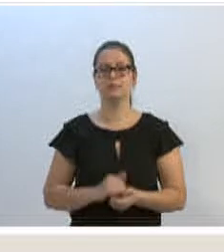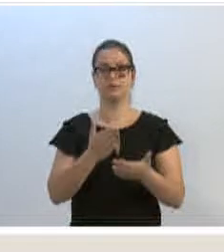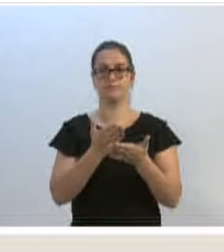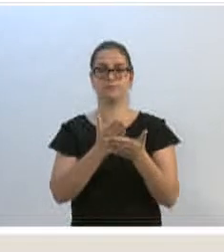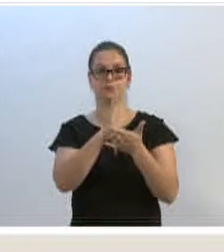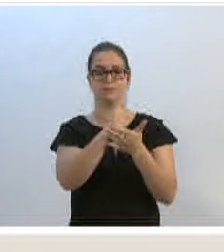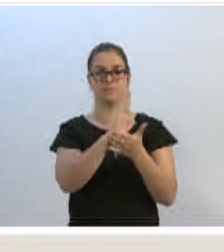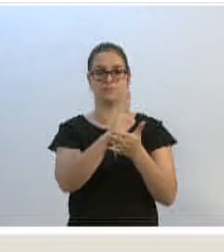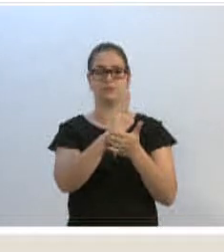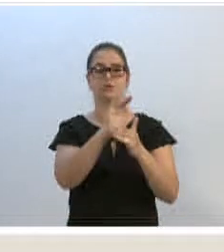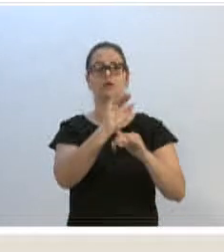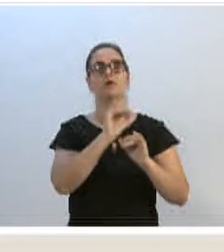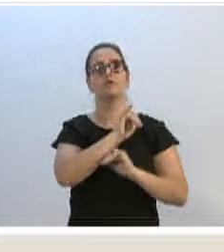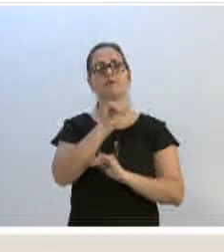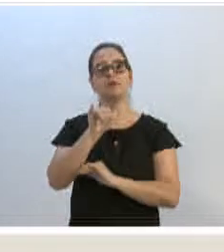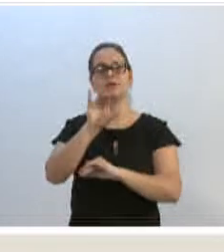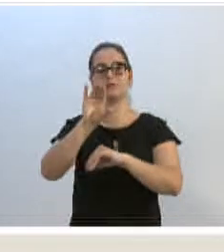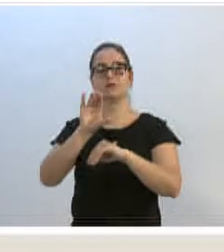Aprovado, comunique-se à escola.